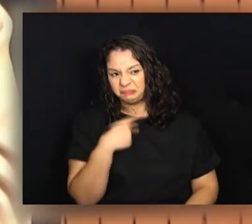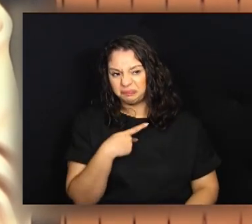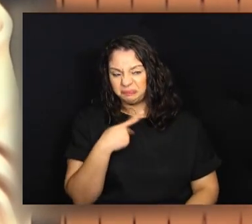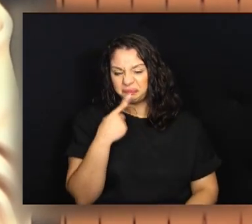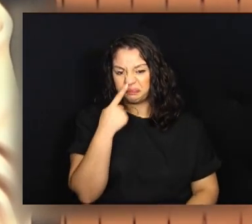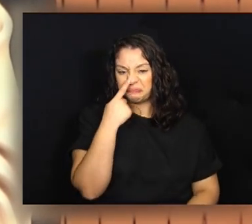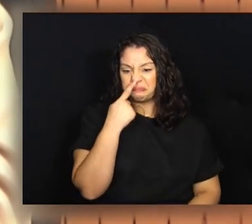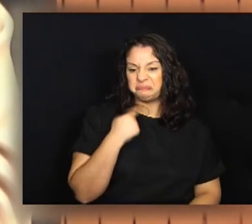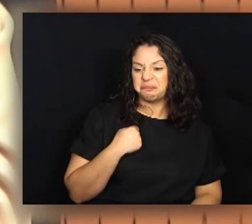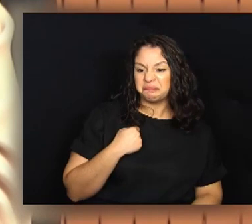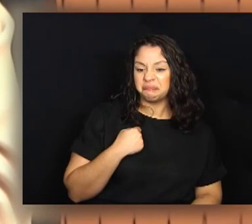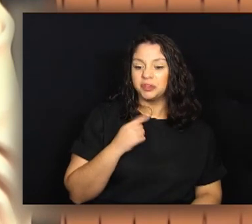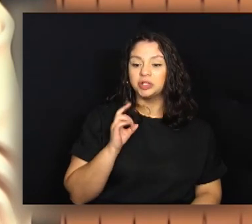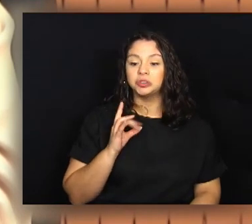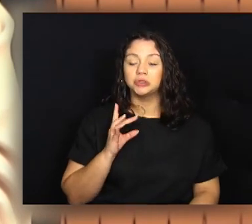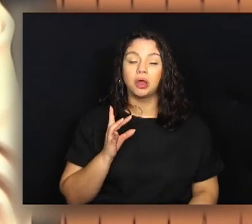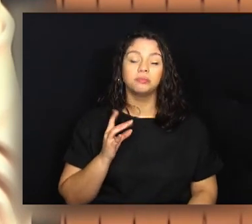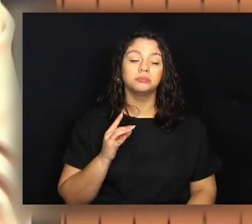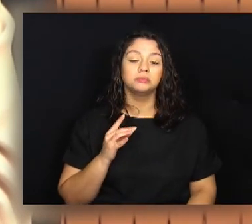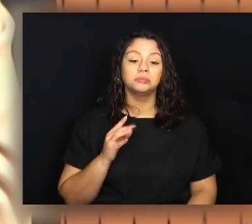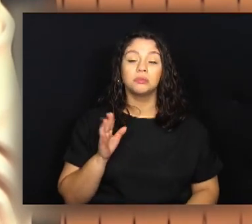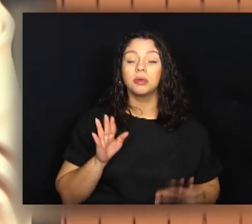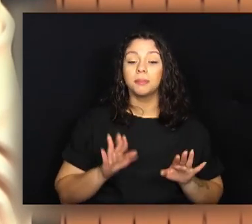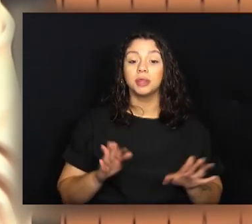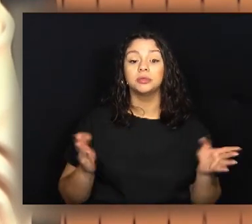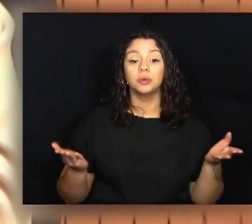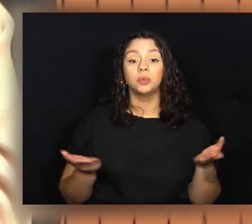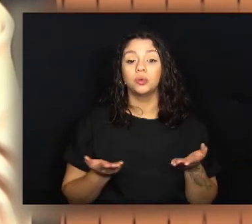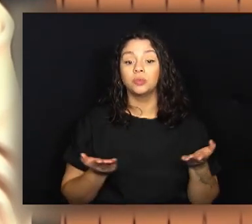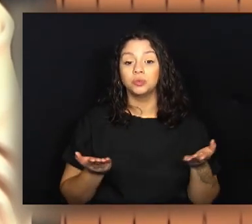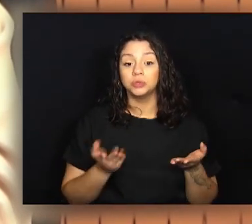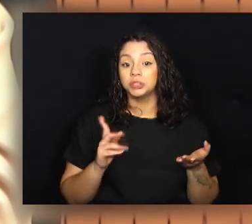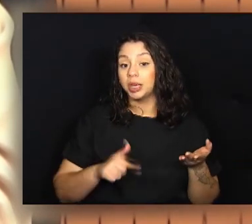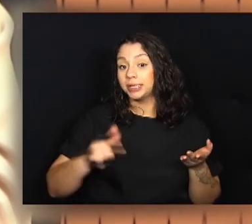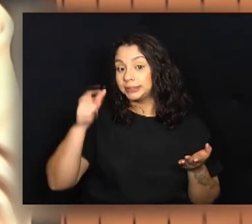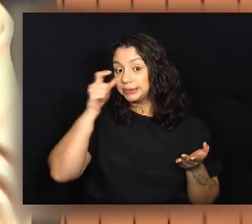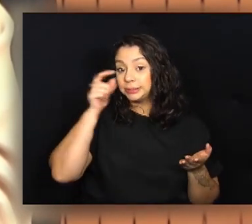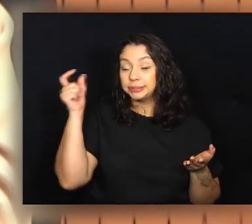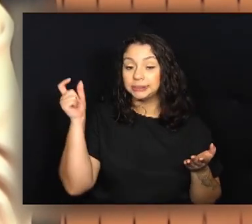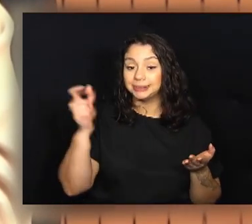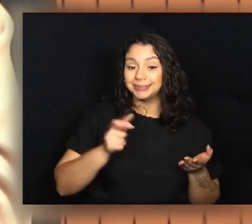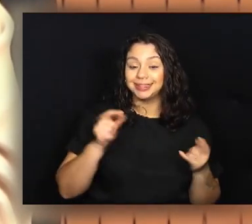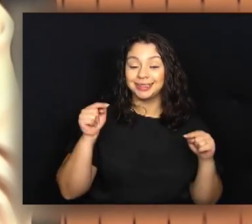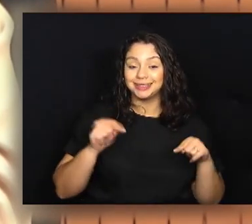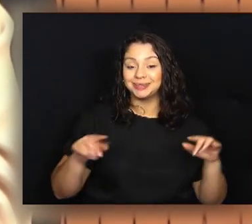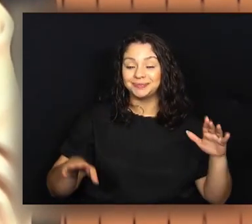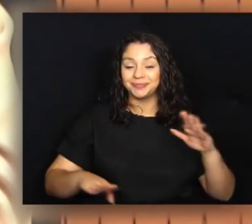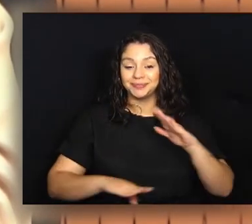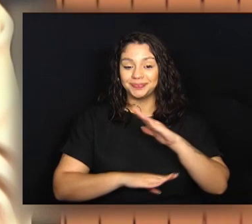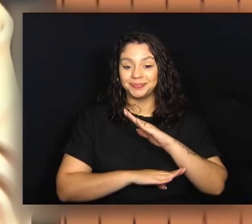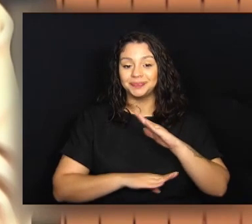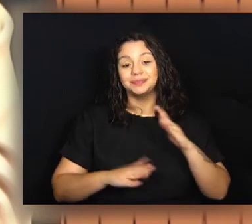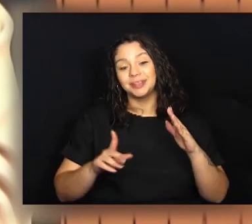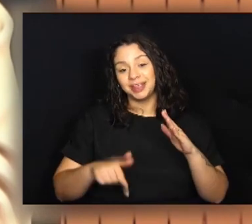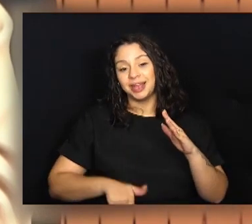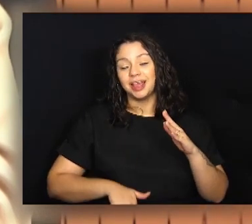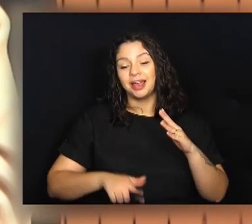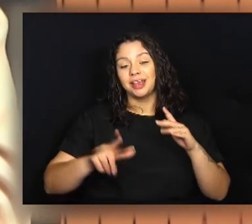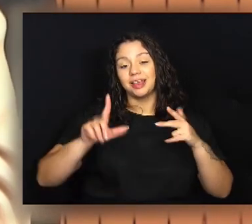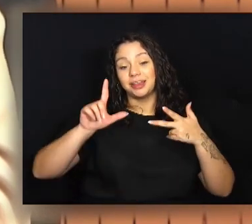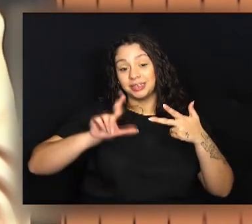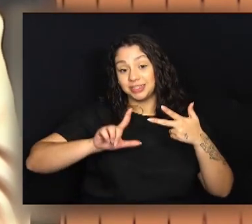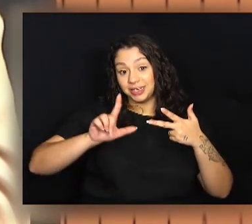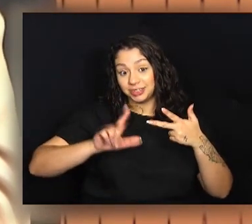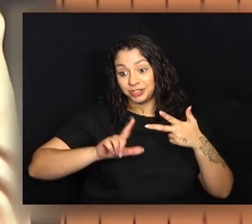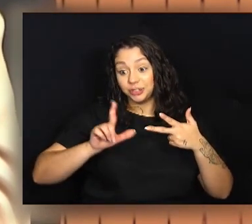arrogante. E nós estamos aqui, muito interessante, na Casa Legislativa de Campinas, ao qual nós